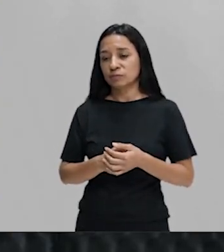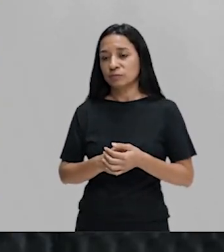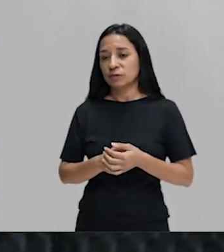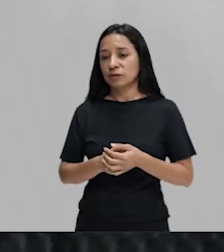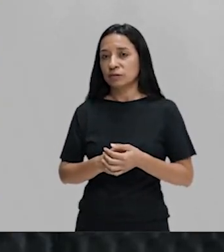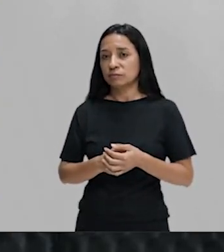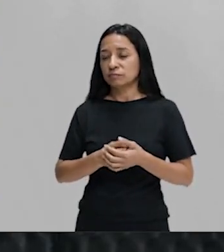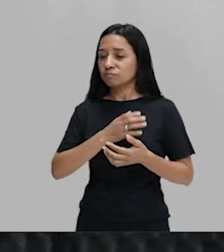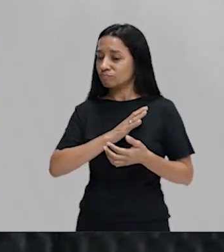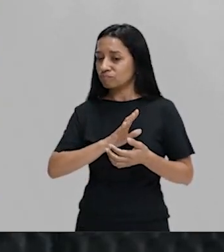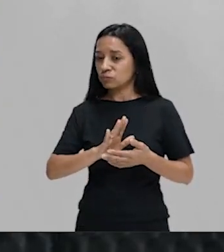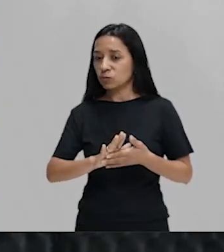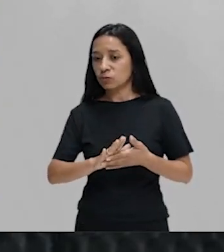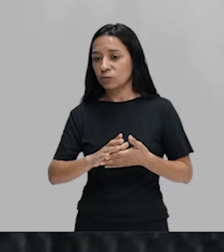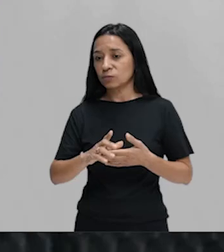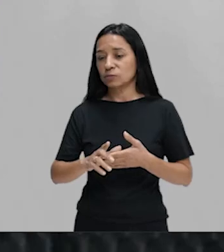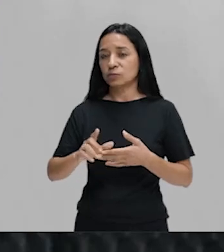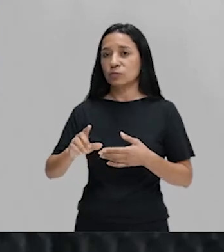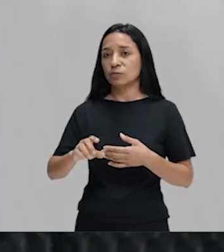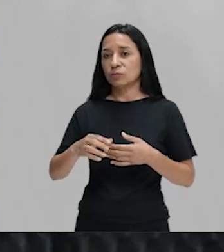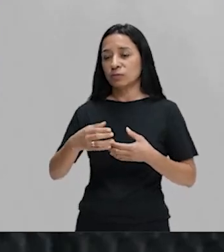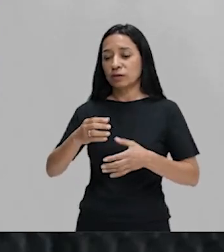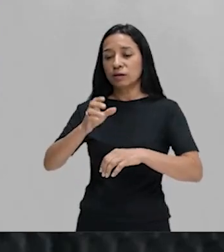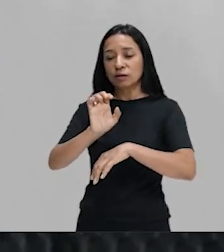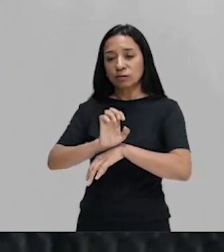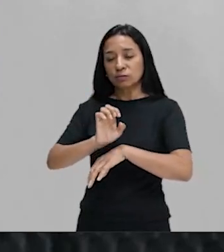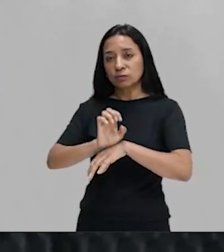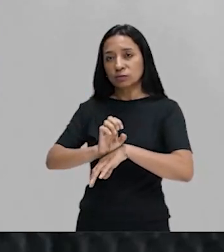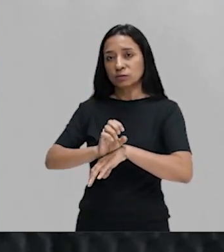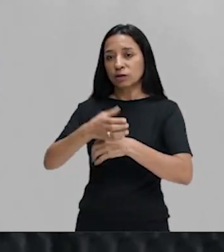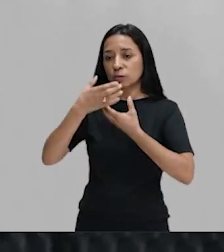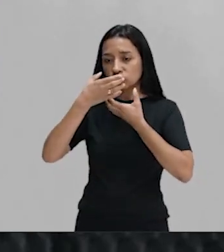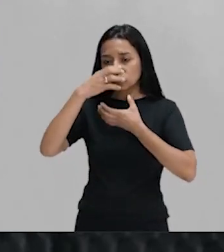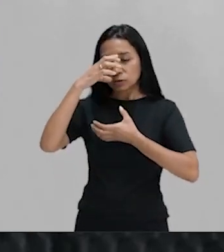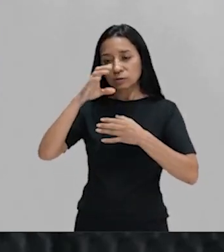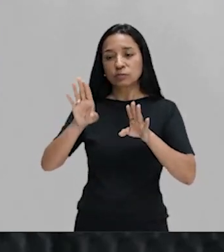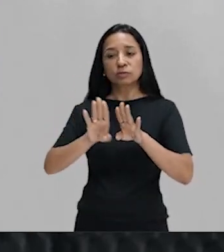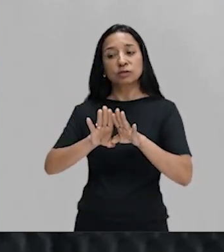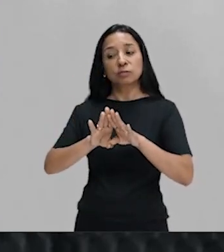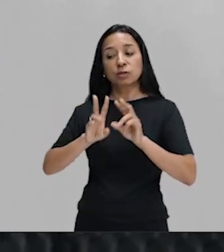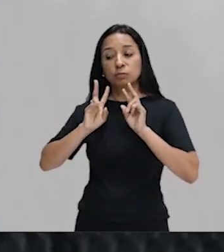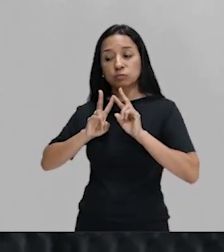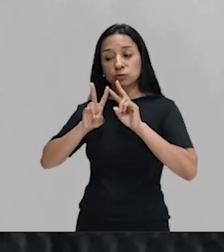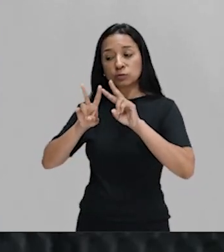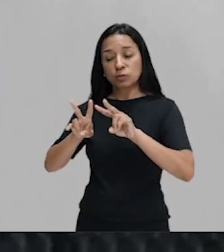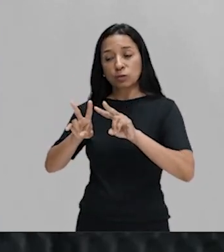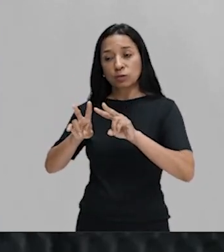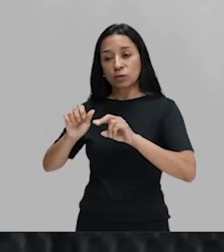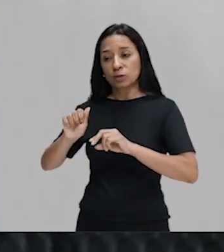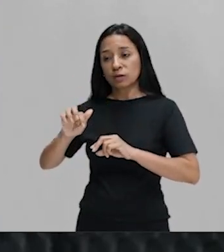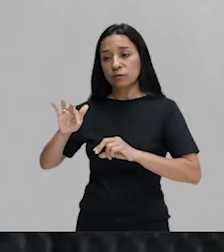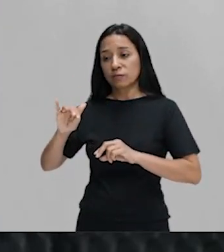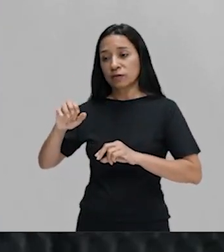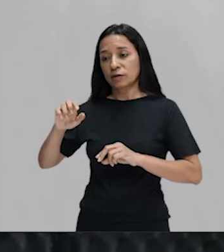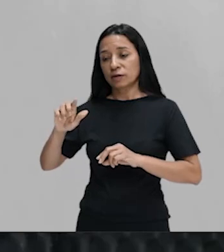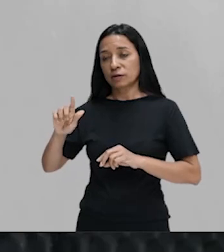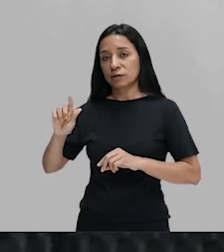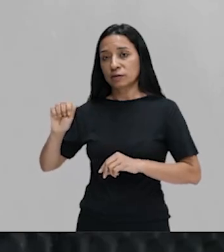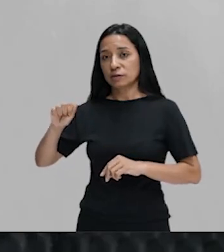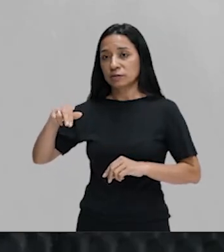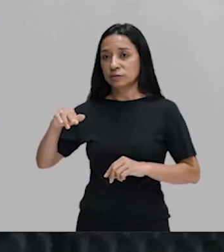tem com o Estado Islâmico, porque o Estado Islâmico também está de olho no Afeganistão. Está lá o